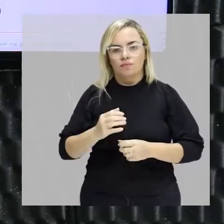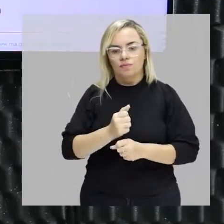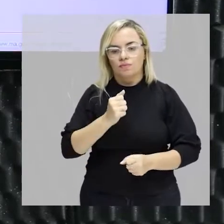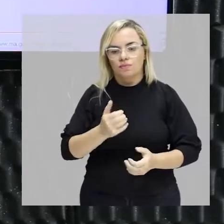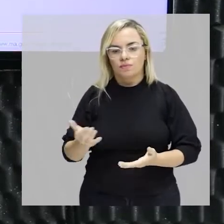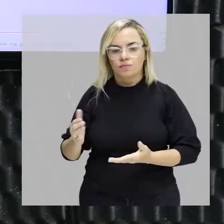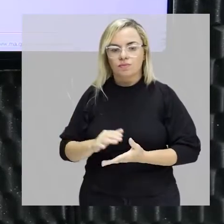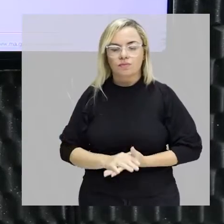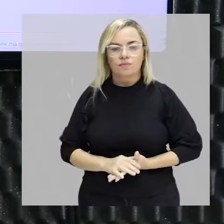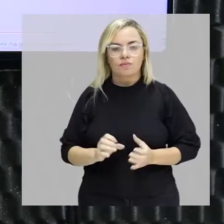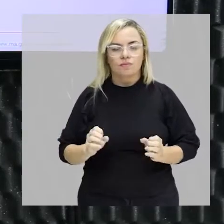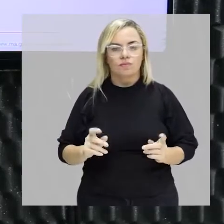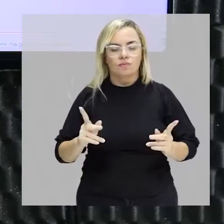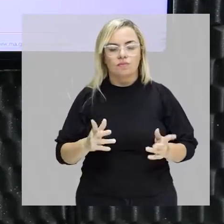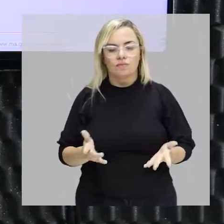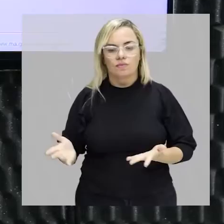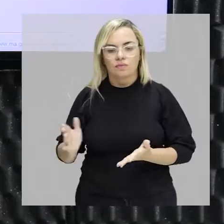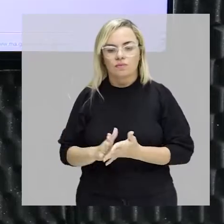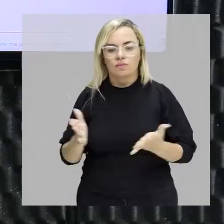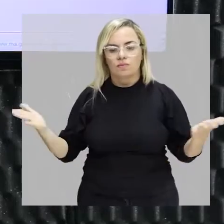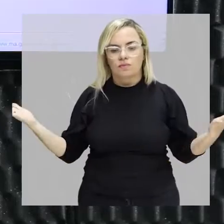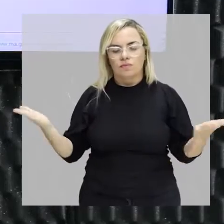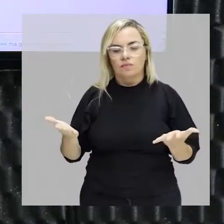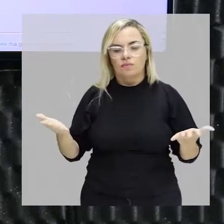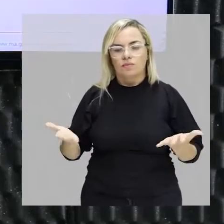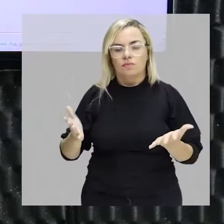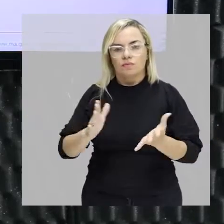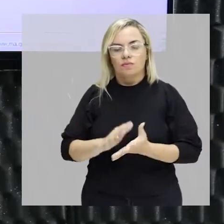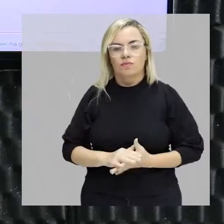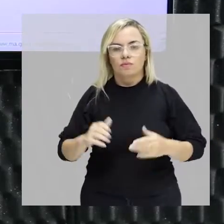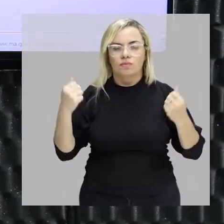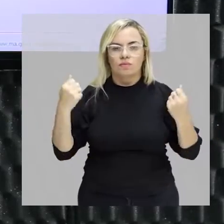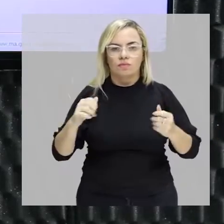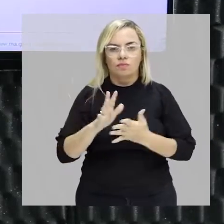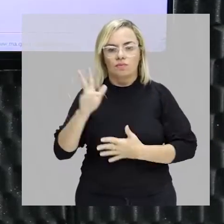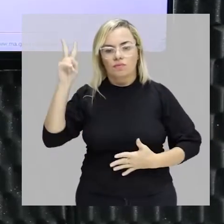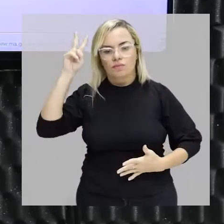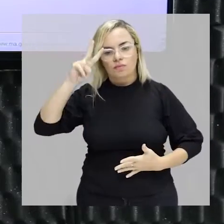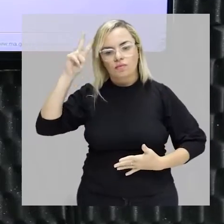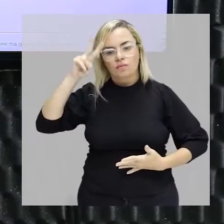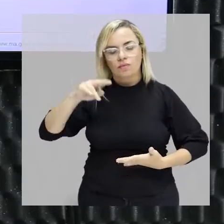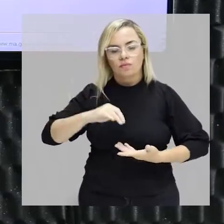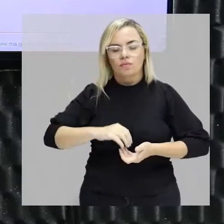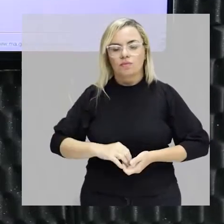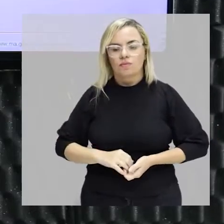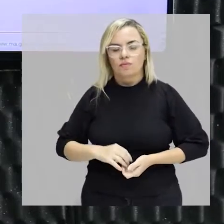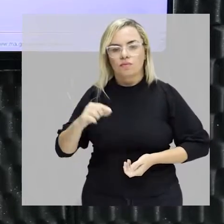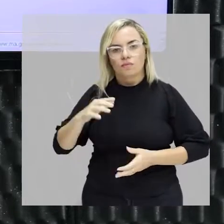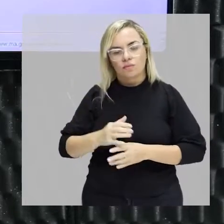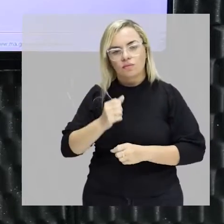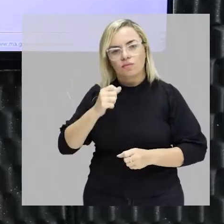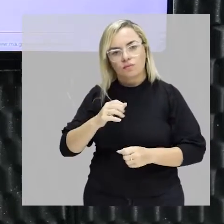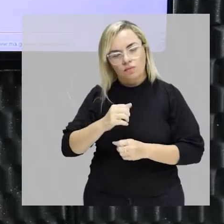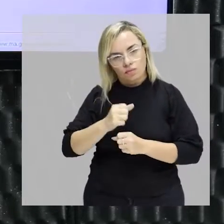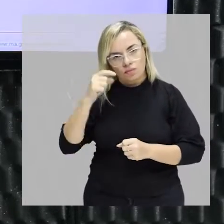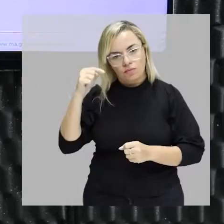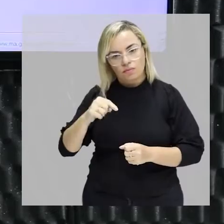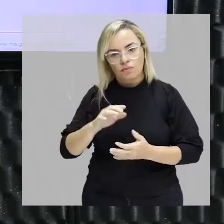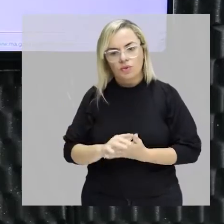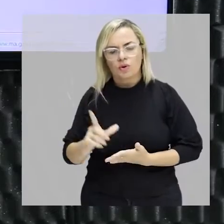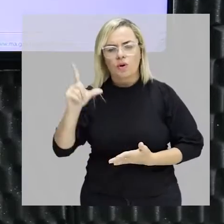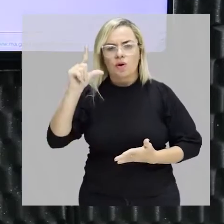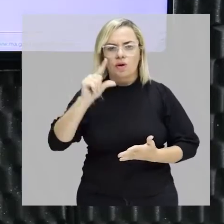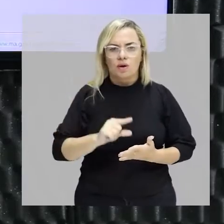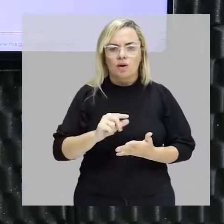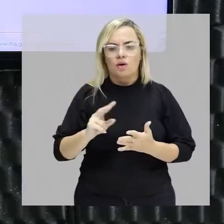12.800, tá? E aí, agora, eu preciso lembrar que, para que eu calcule o menor valor